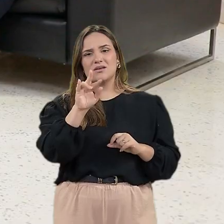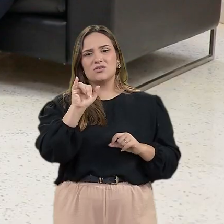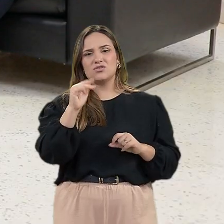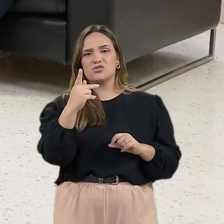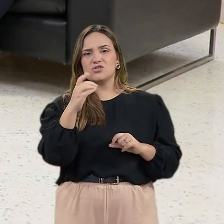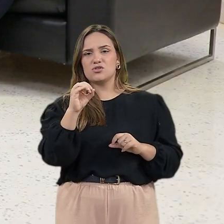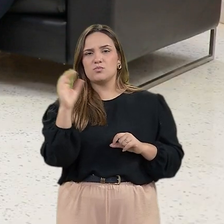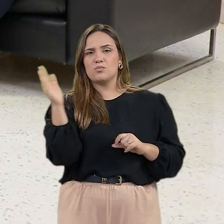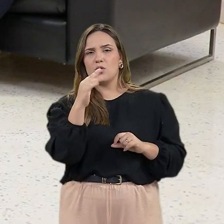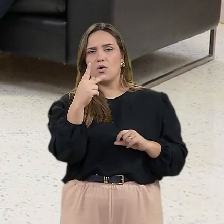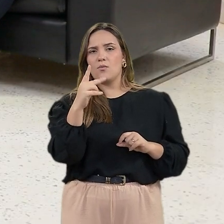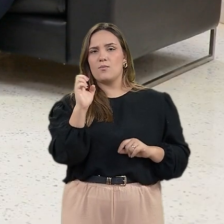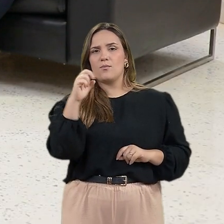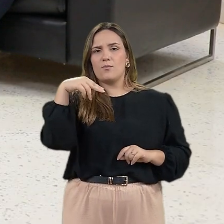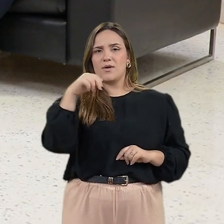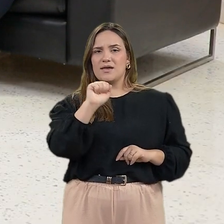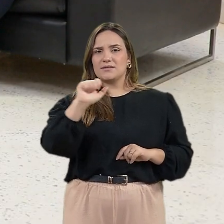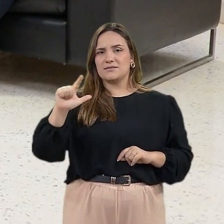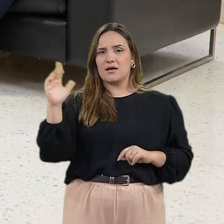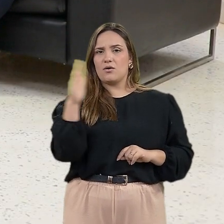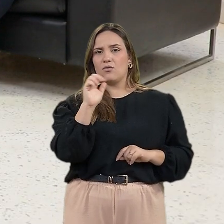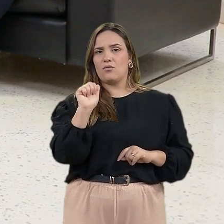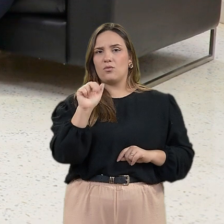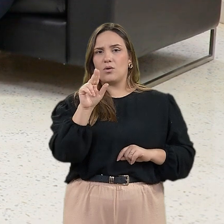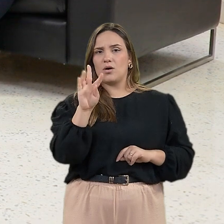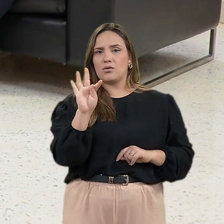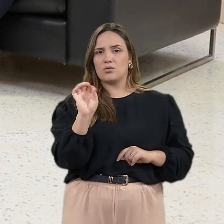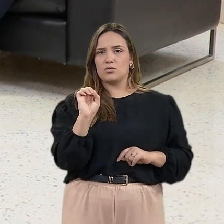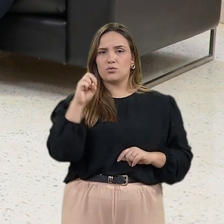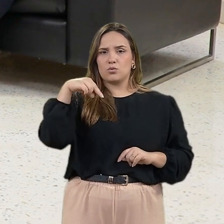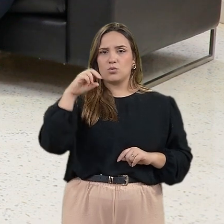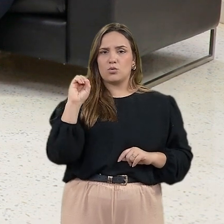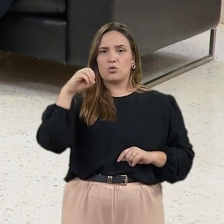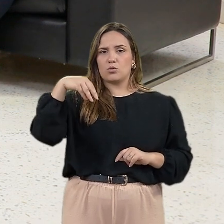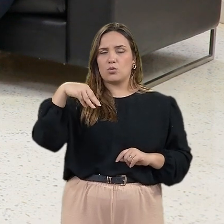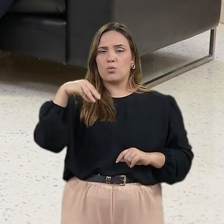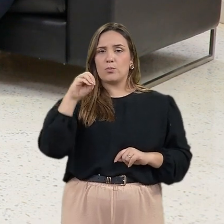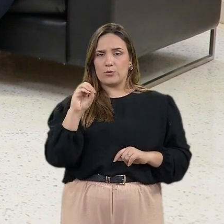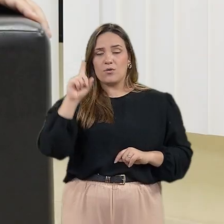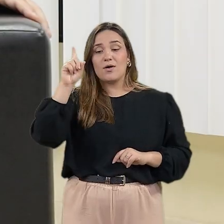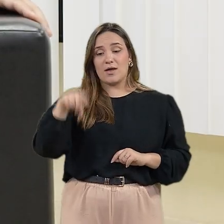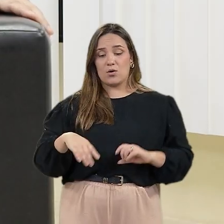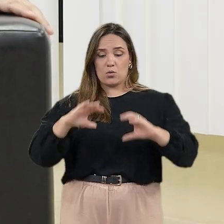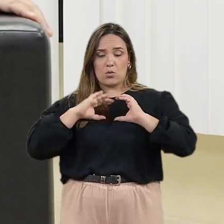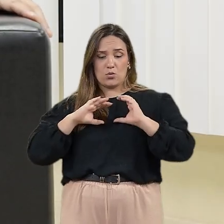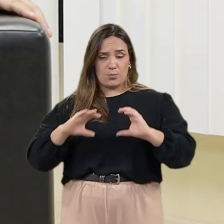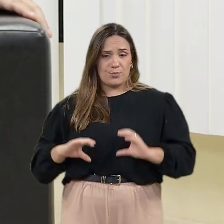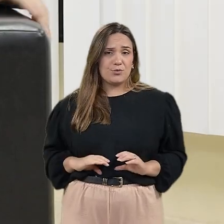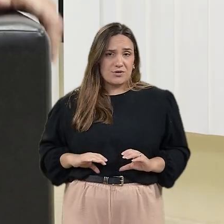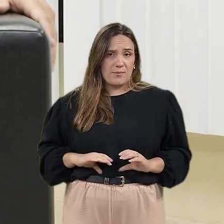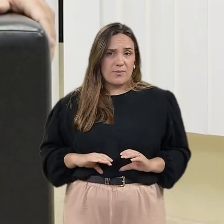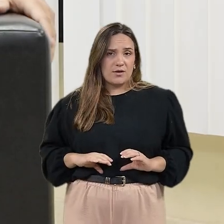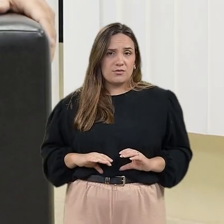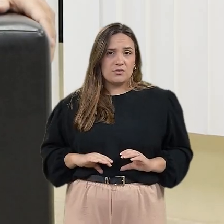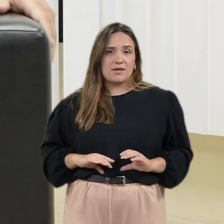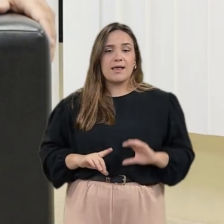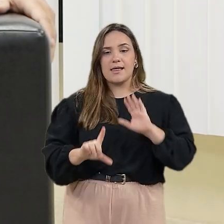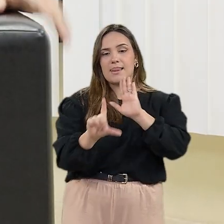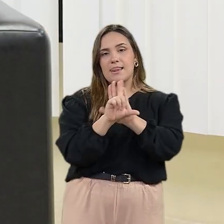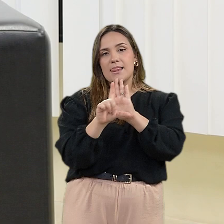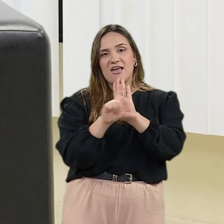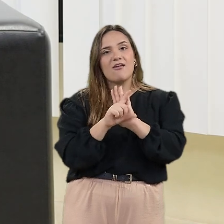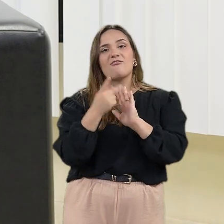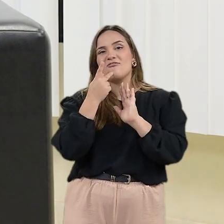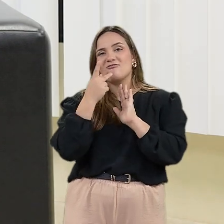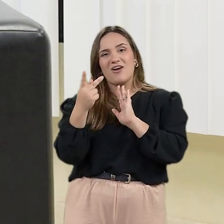autônomo? O tipo penal autônomo são aquelas condutas que o Código Penal ou algumas legislações